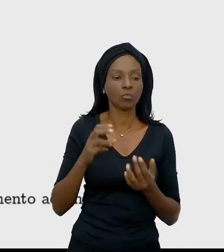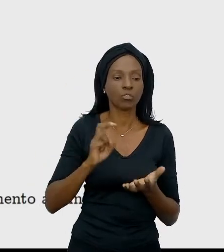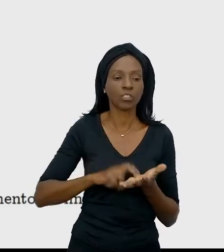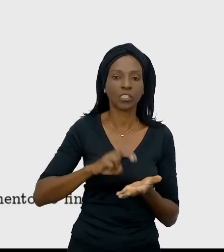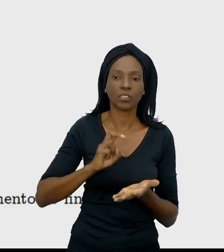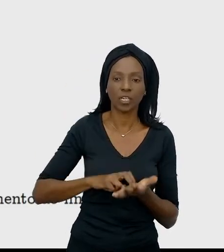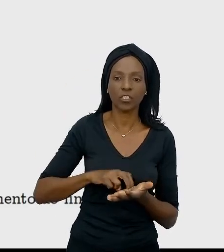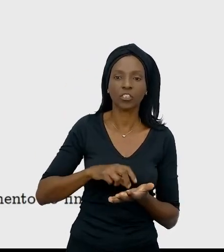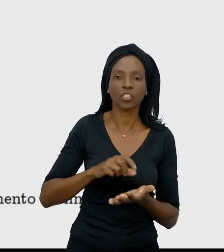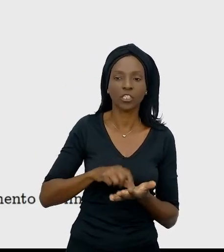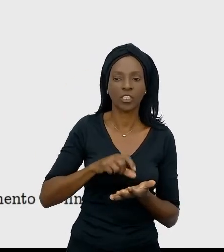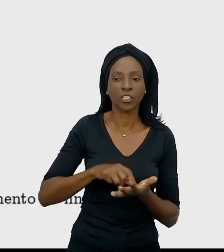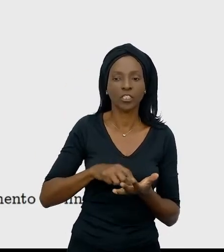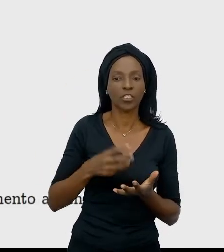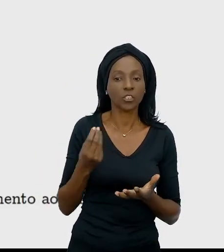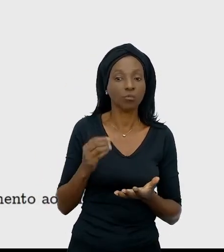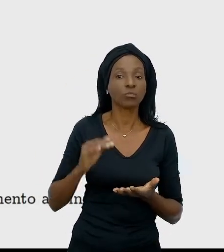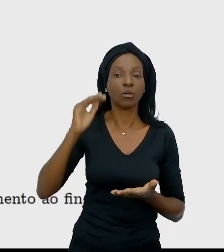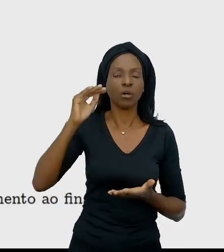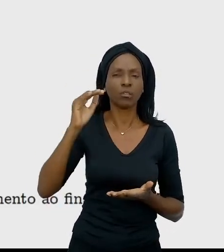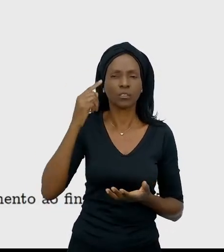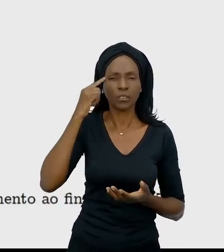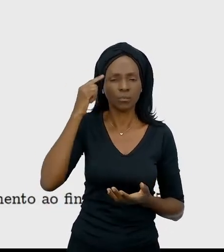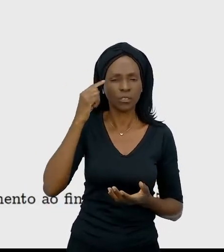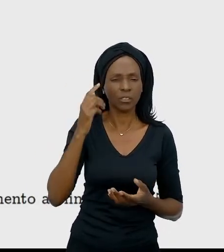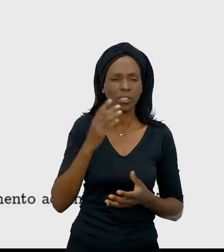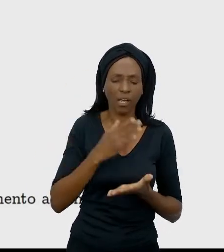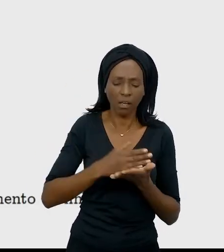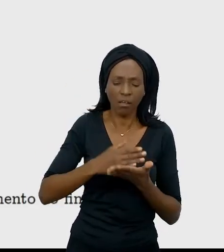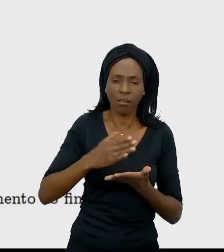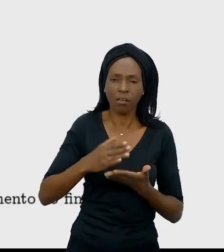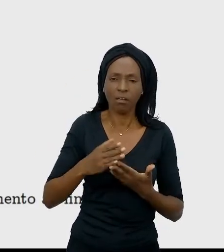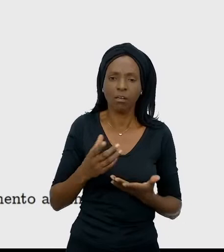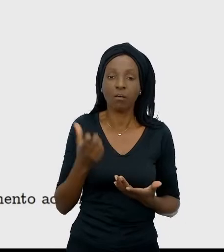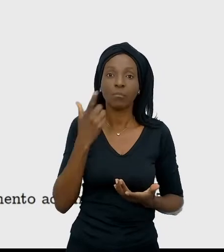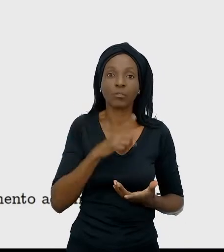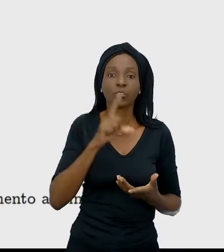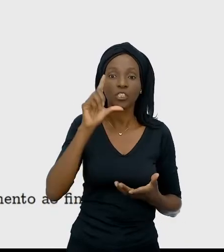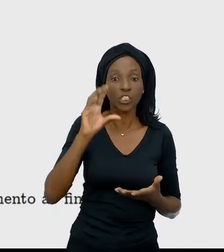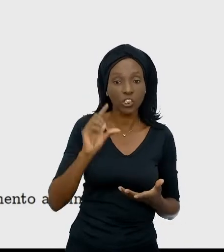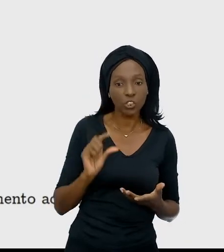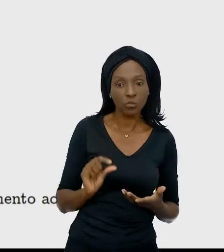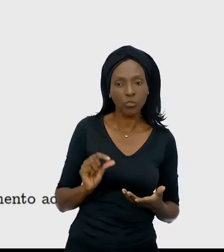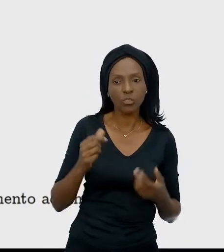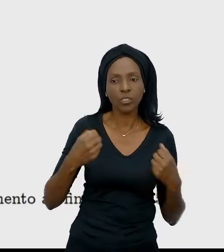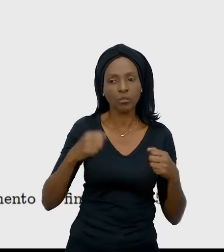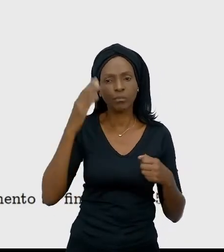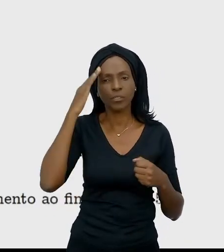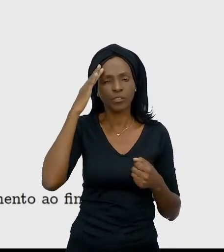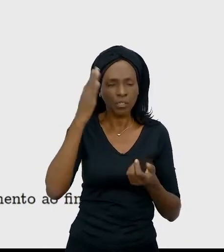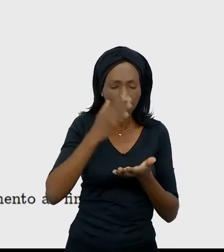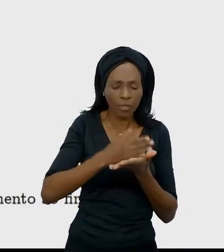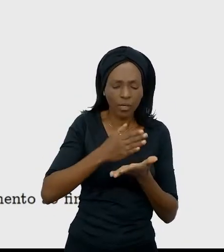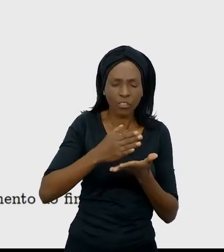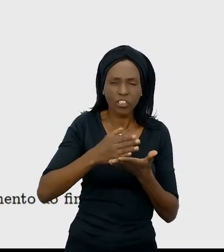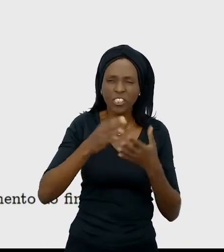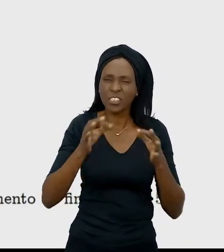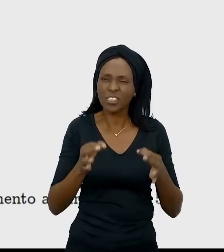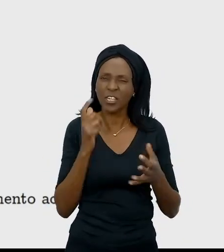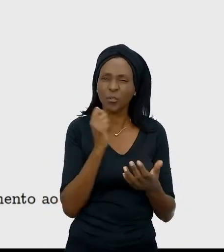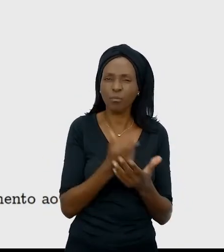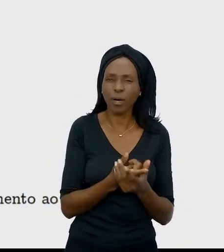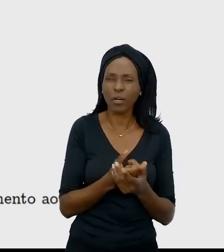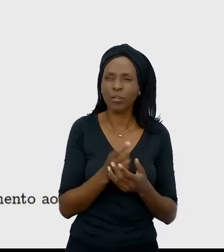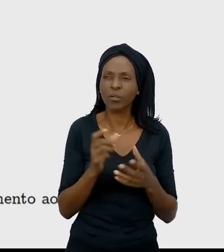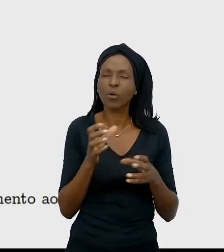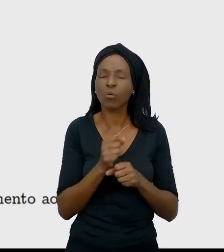quanto vai sair cada parcela. Para eu conseguir amortizar algo, eu preciso saber as parcelas para ir amortizando cada uma